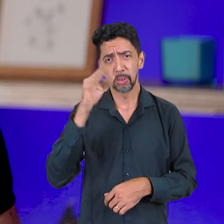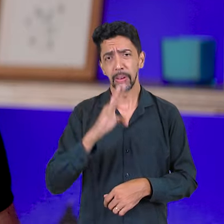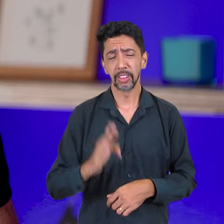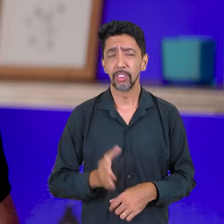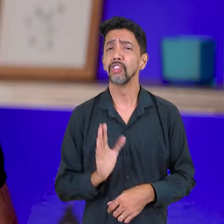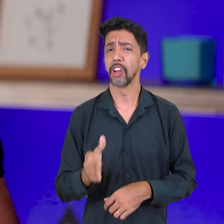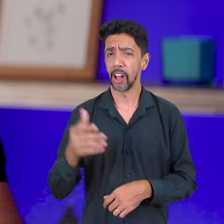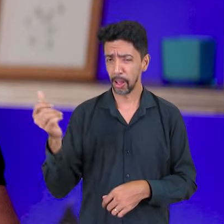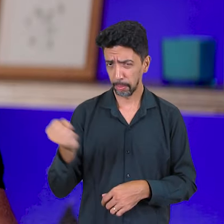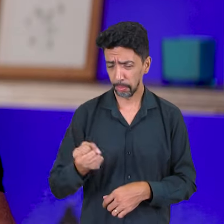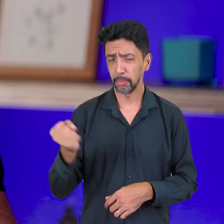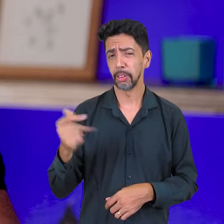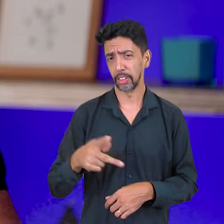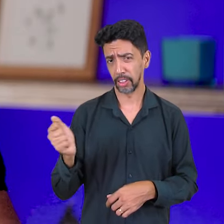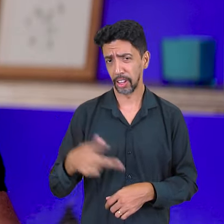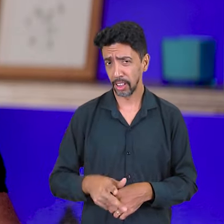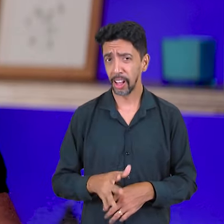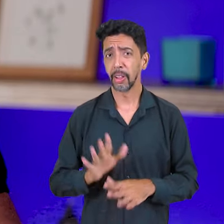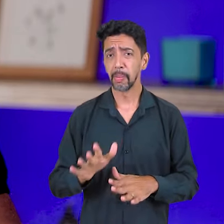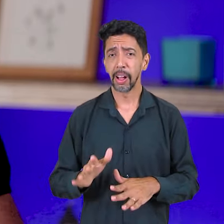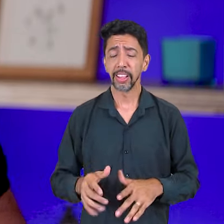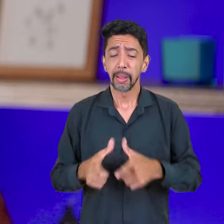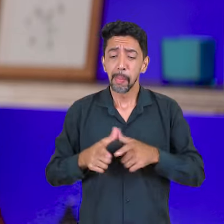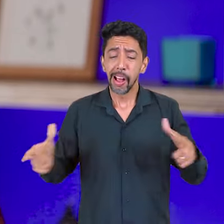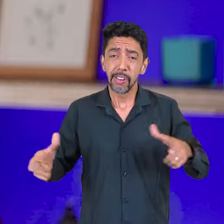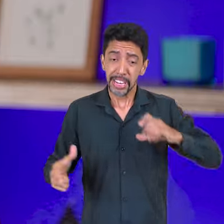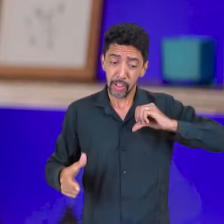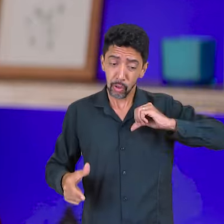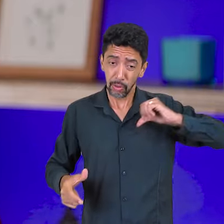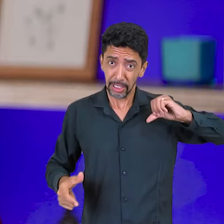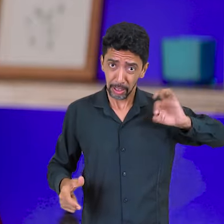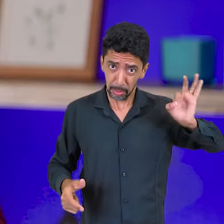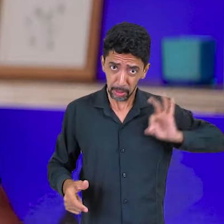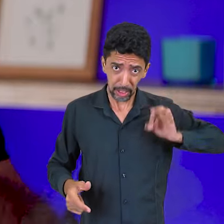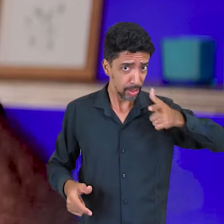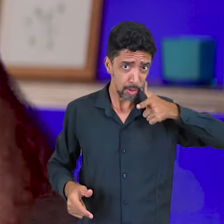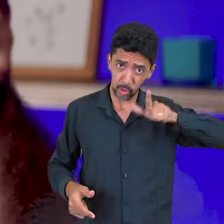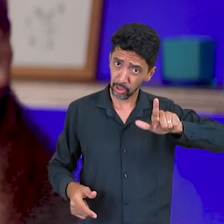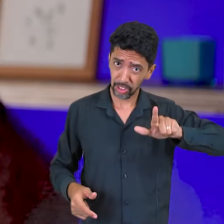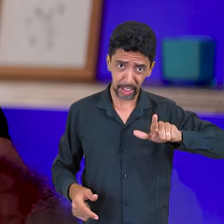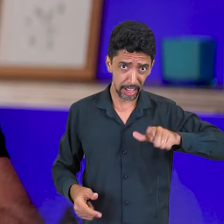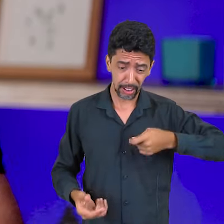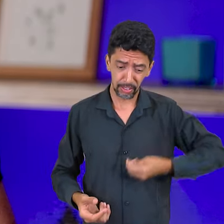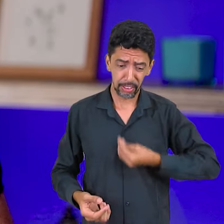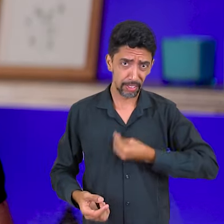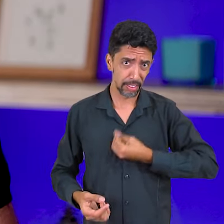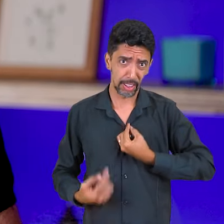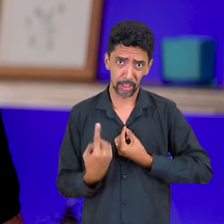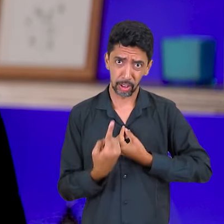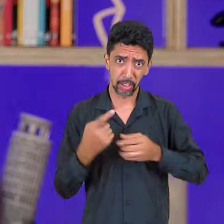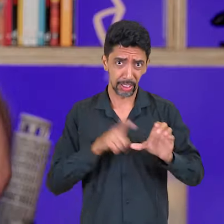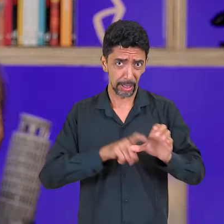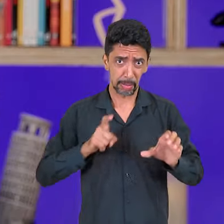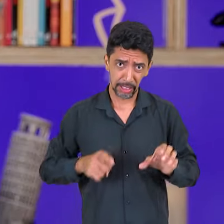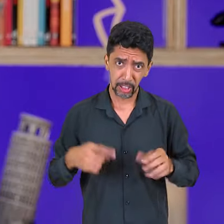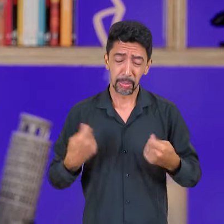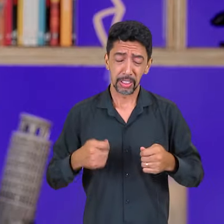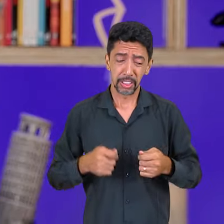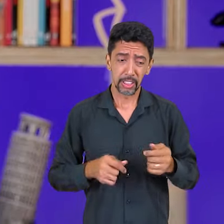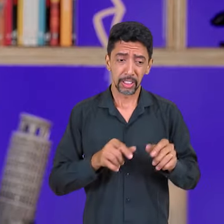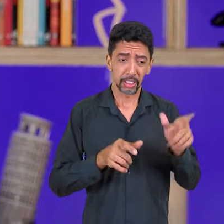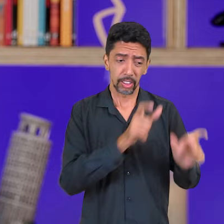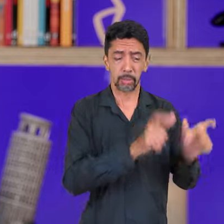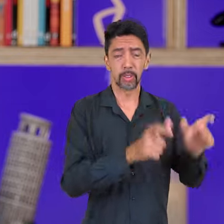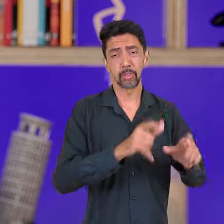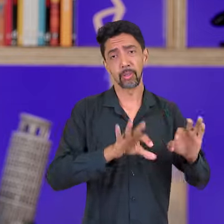99% deles não tem sustentabilidade dependem de parentes ou tem que continuar trabalhando eu estou